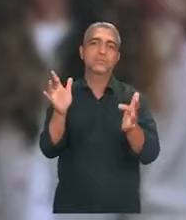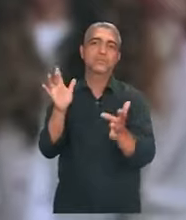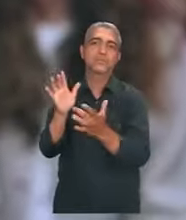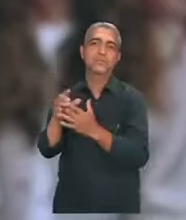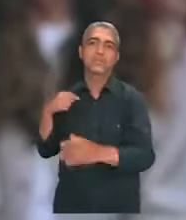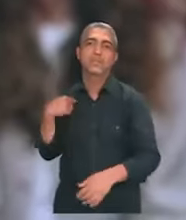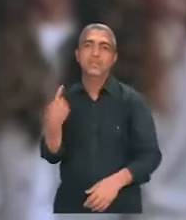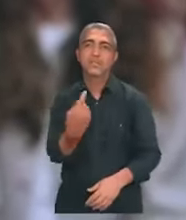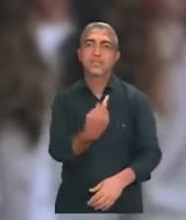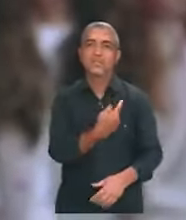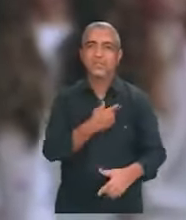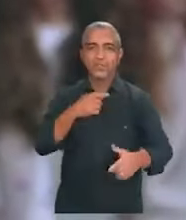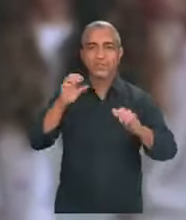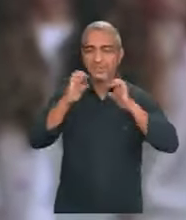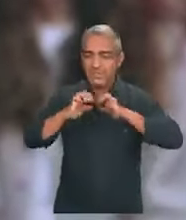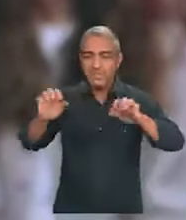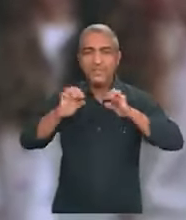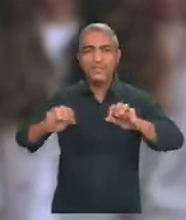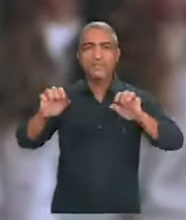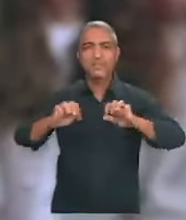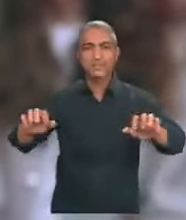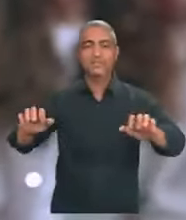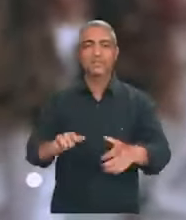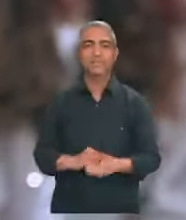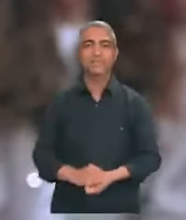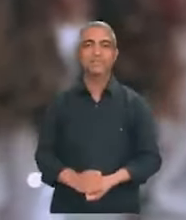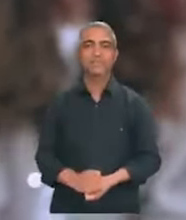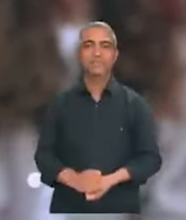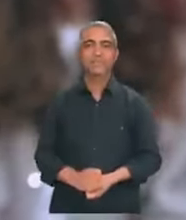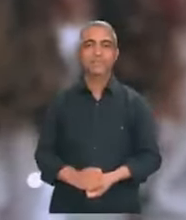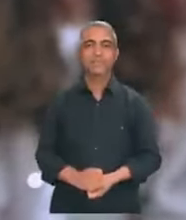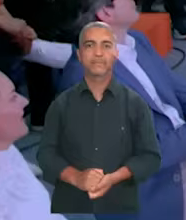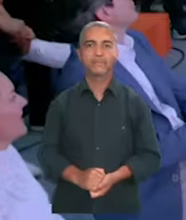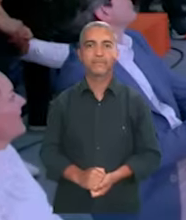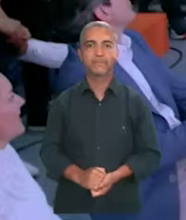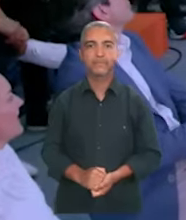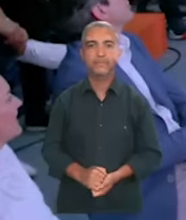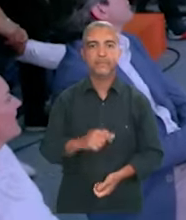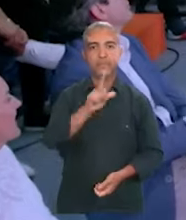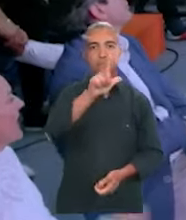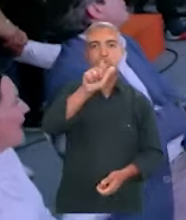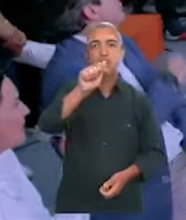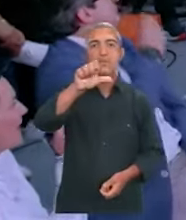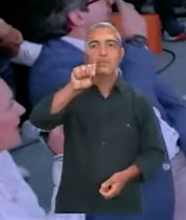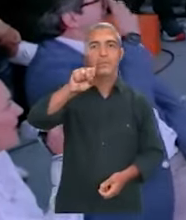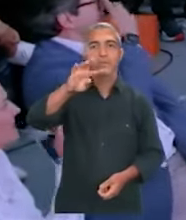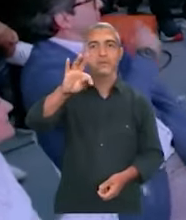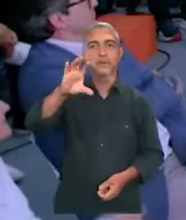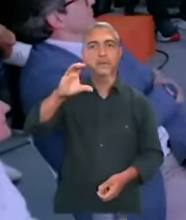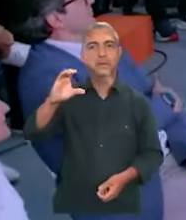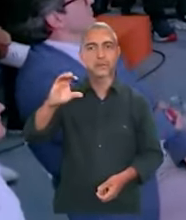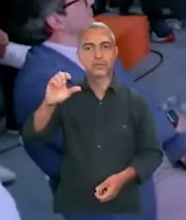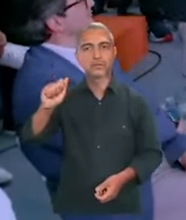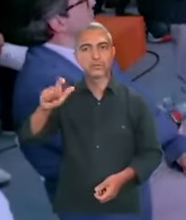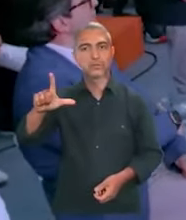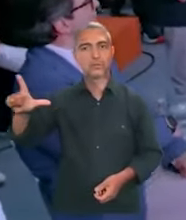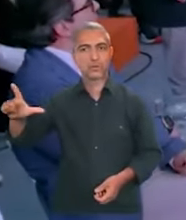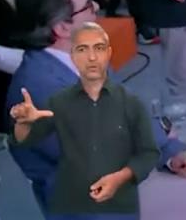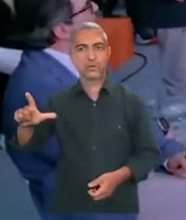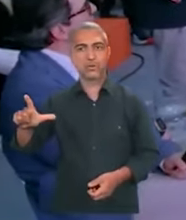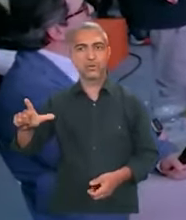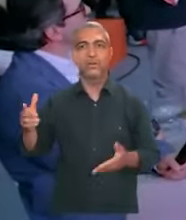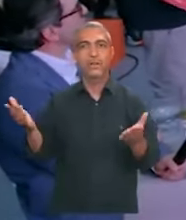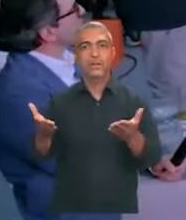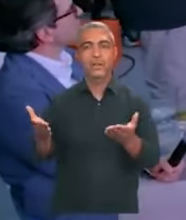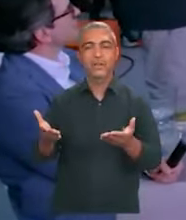E Deus está respondendo a essa fome e a essa sede. O Leste, qual é uma resposta dessa que Deus está dando? Amém, amém. Gente, para despedir, eu sou igrejeiro, vamos